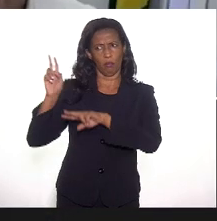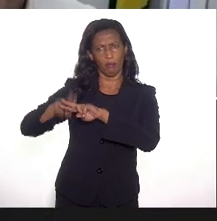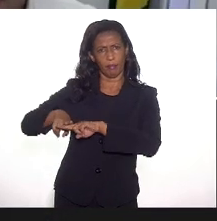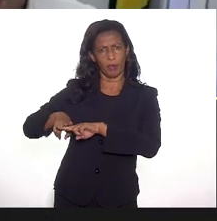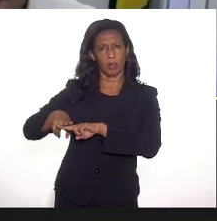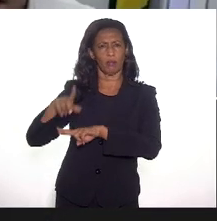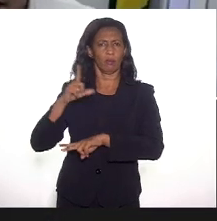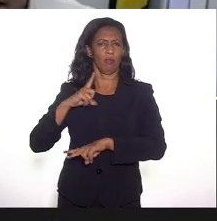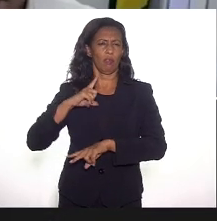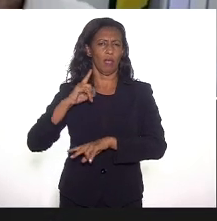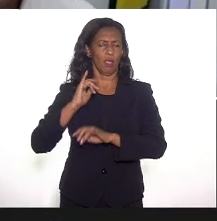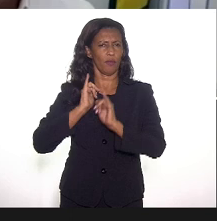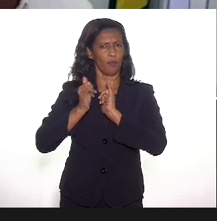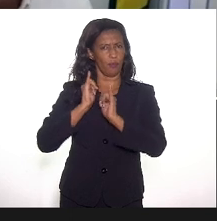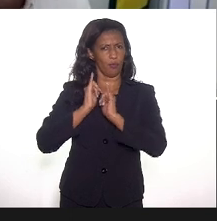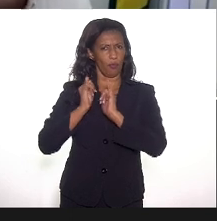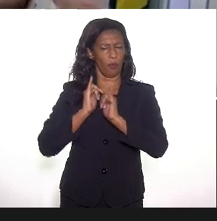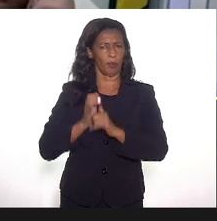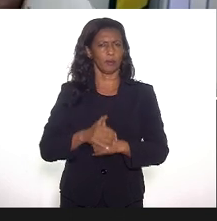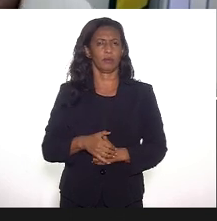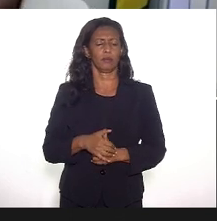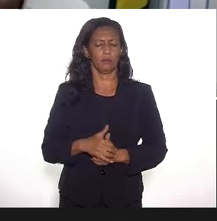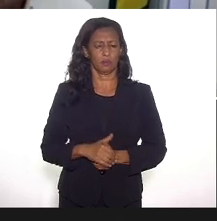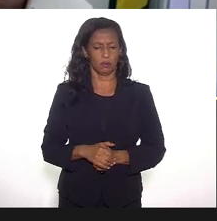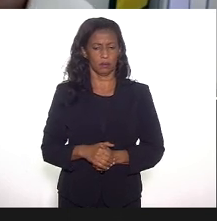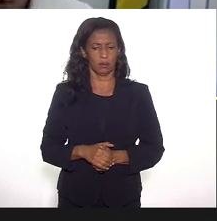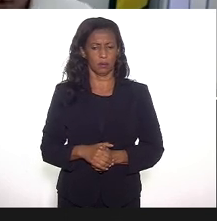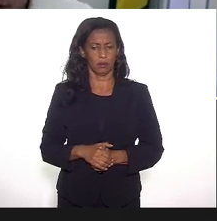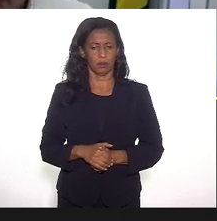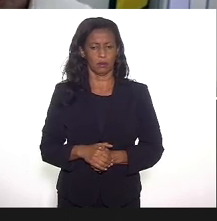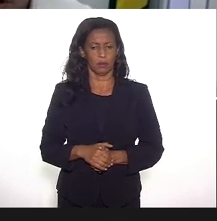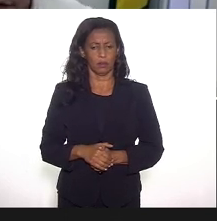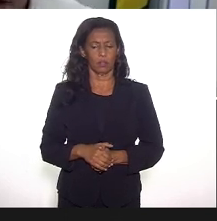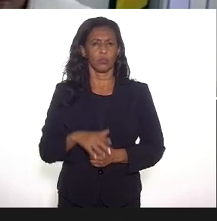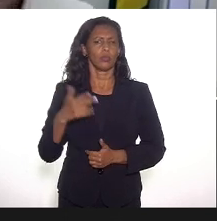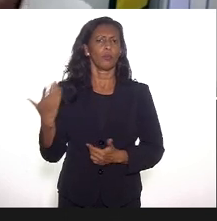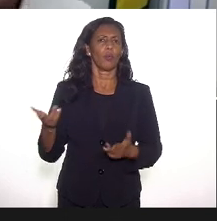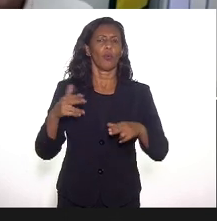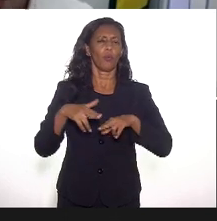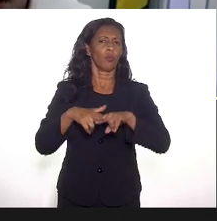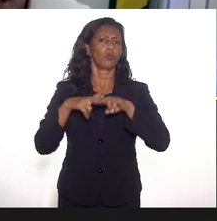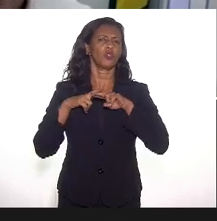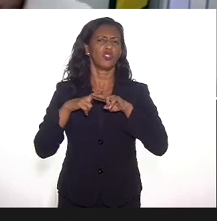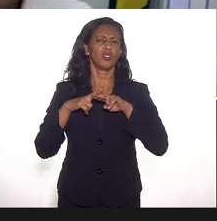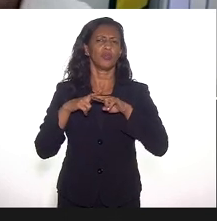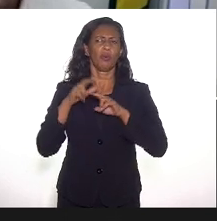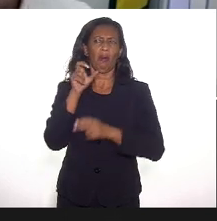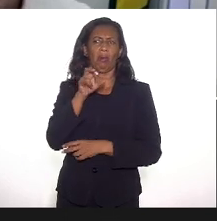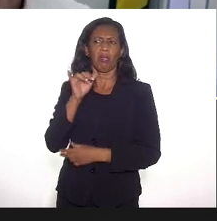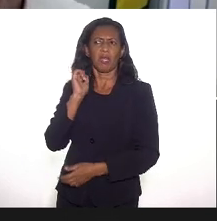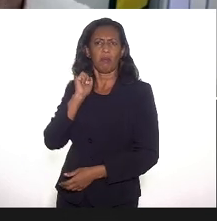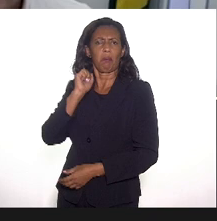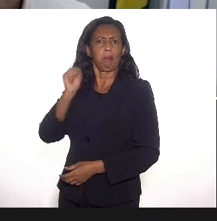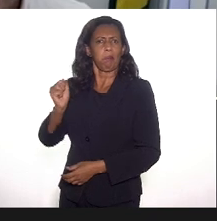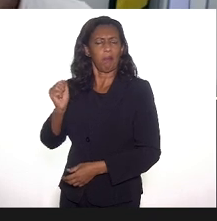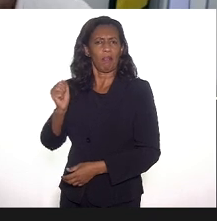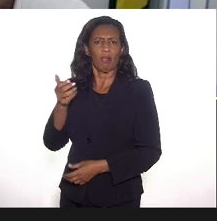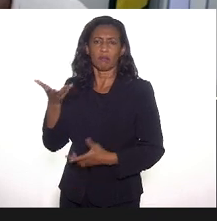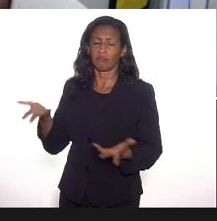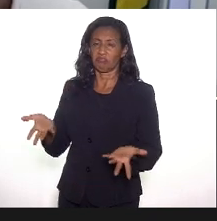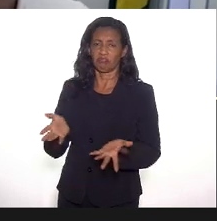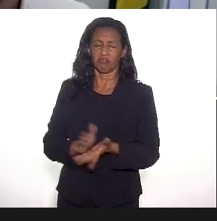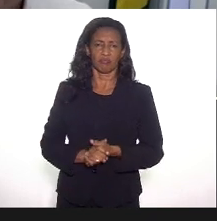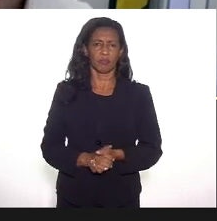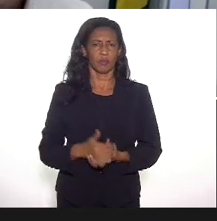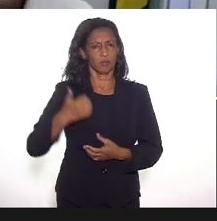temos informações precisas sobre o móvel, né? Sobre o motivo do crime, mas eu chamo a atenção para esse fato, em primeiro